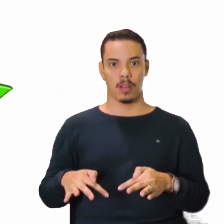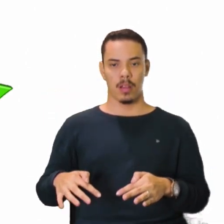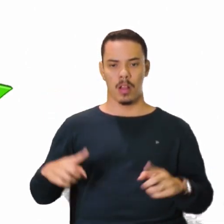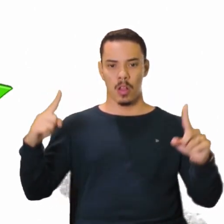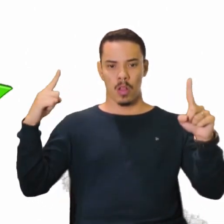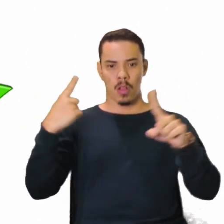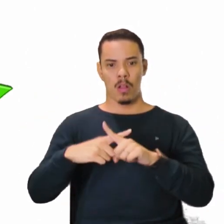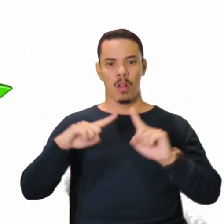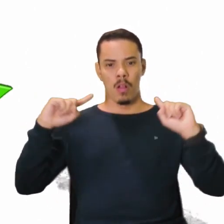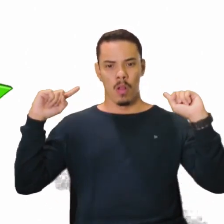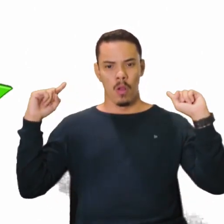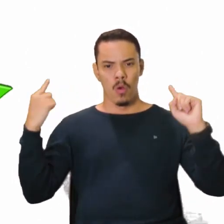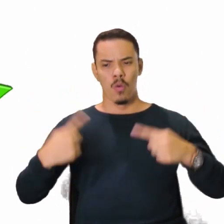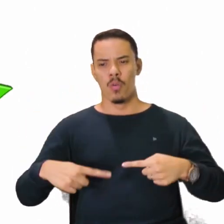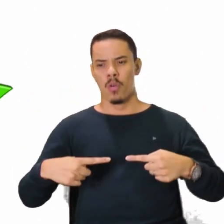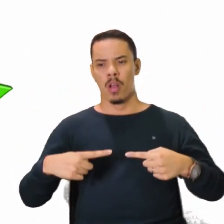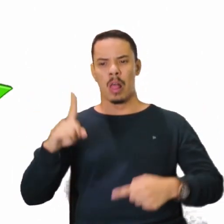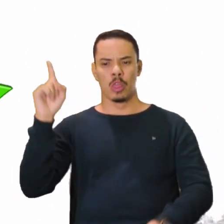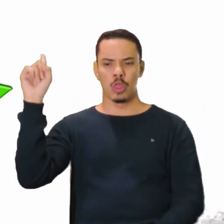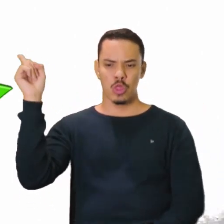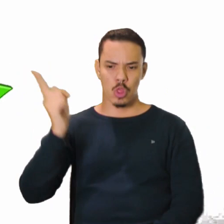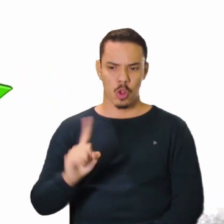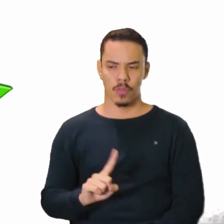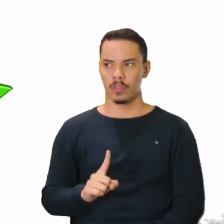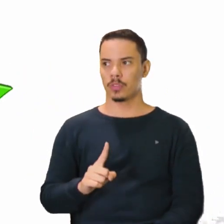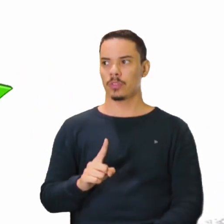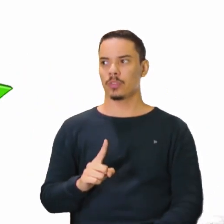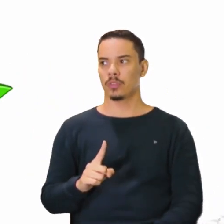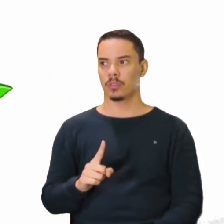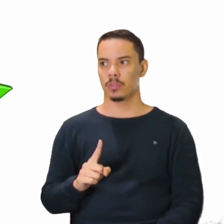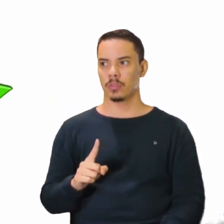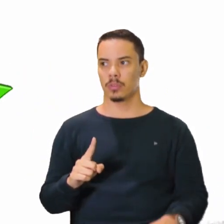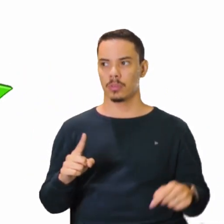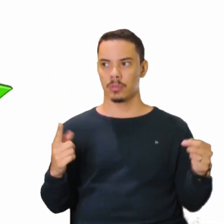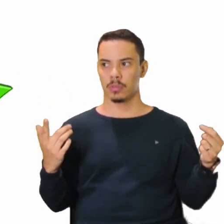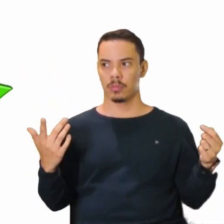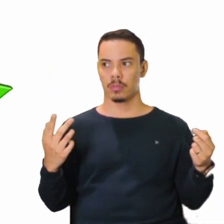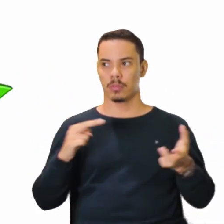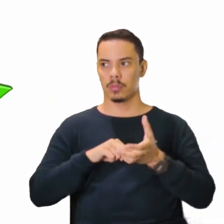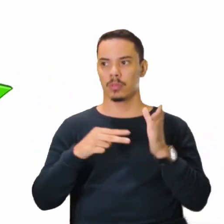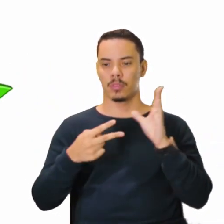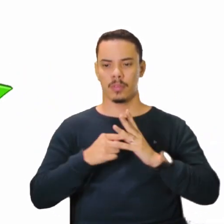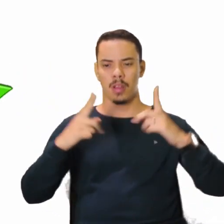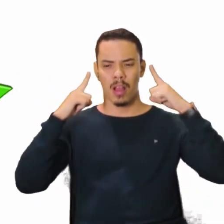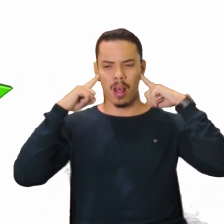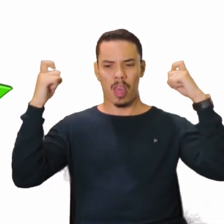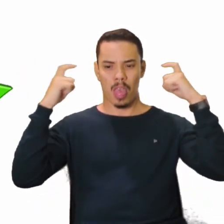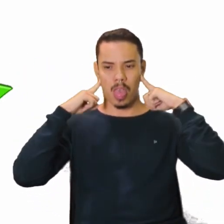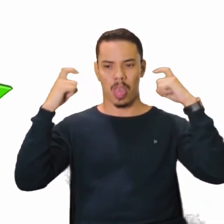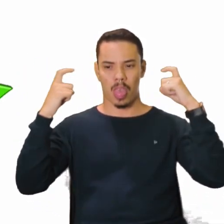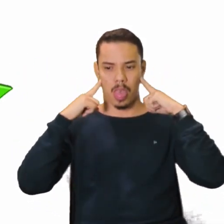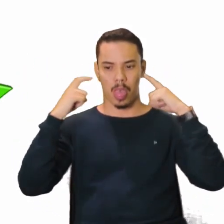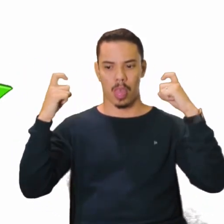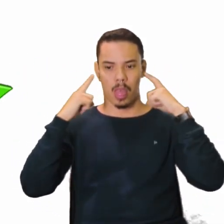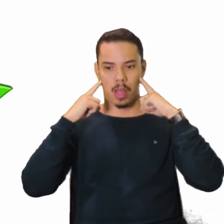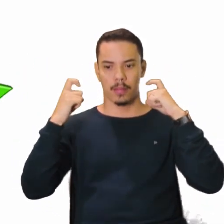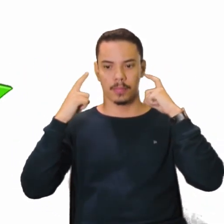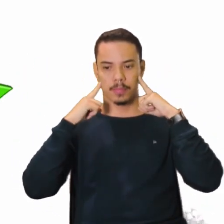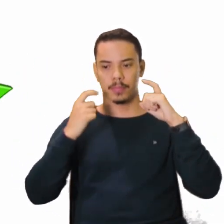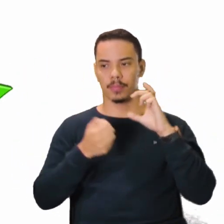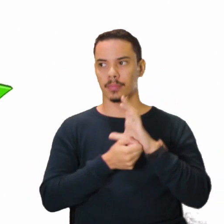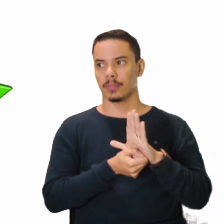trovejaram vaia. Isso quer dizer o quê? Que eles vaiaram bastante, bastante. Centenas de